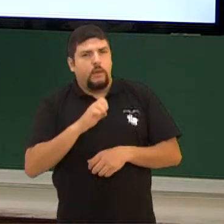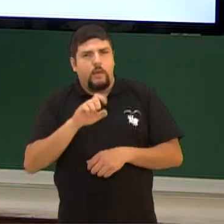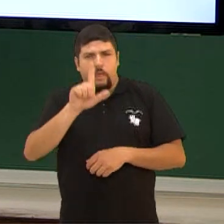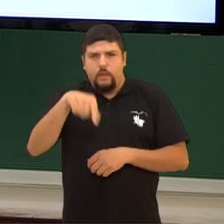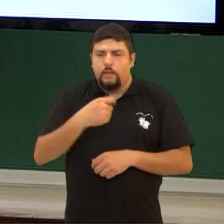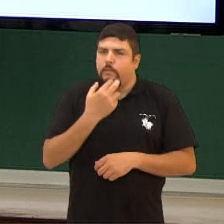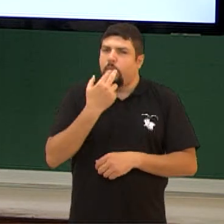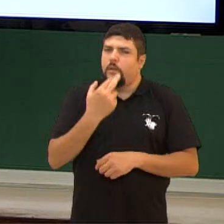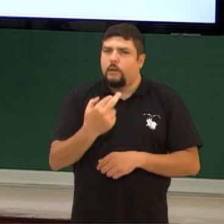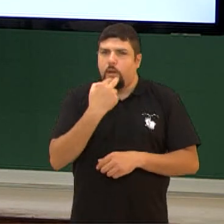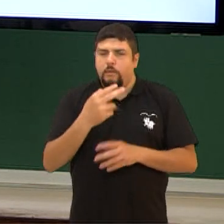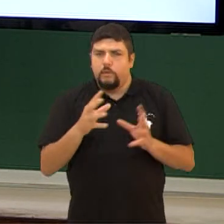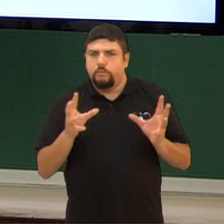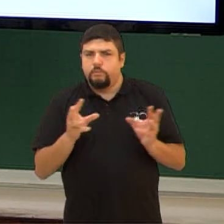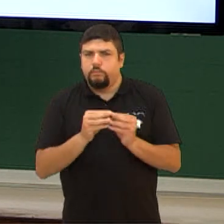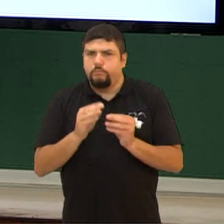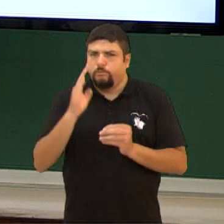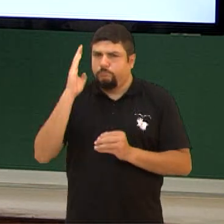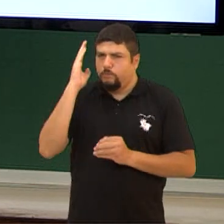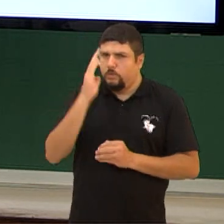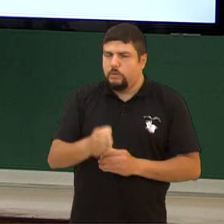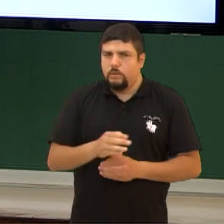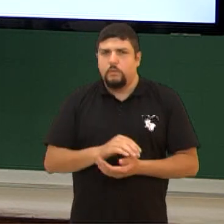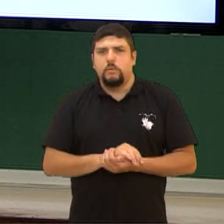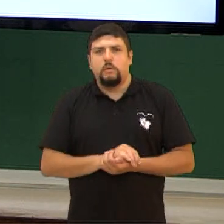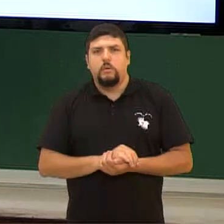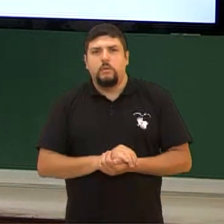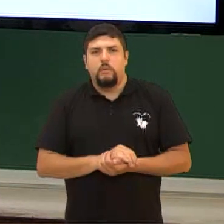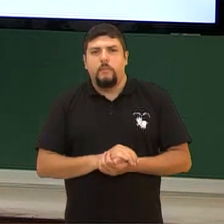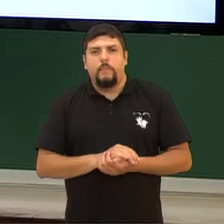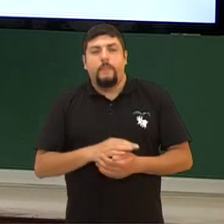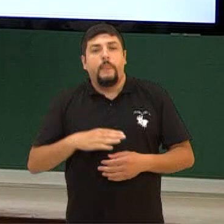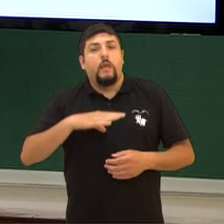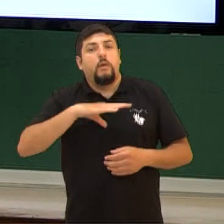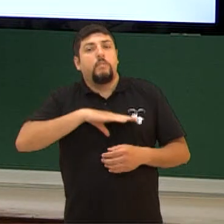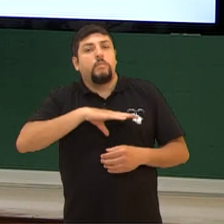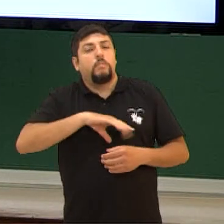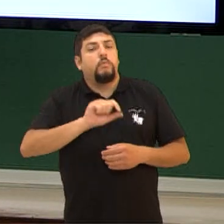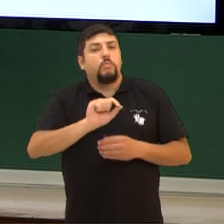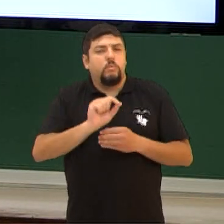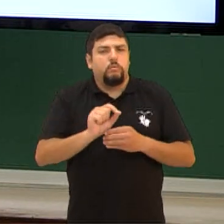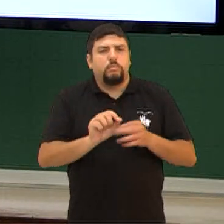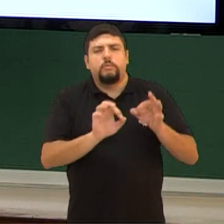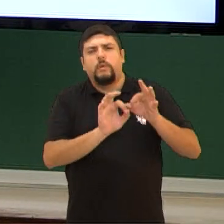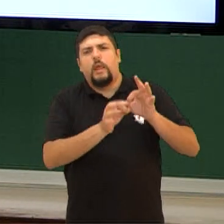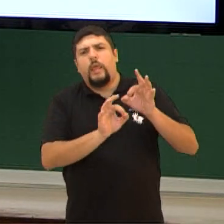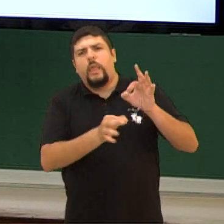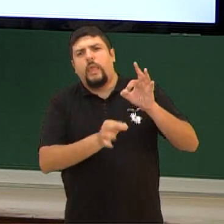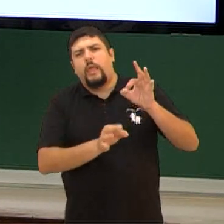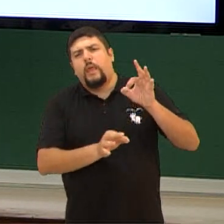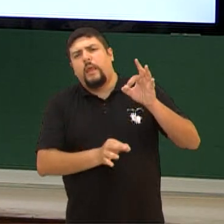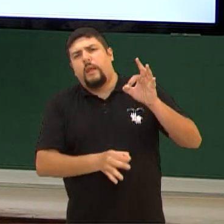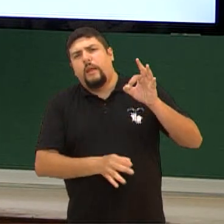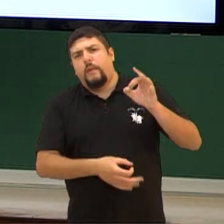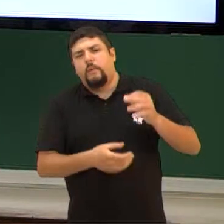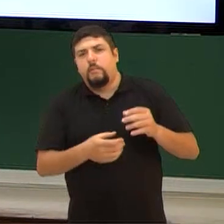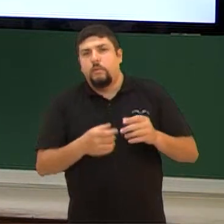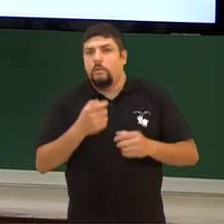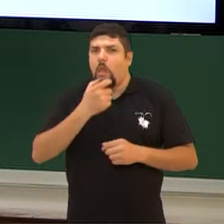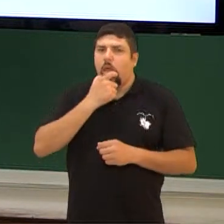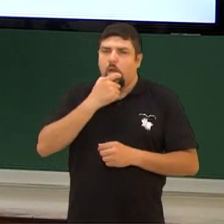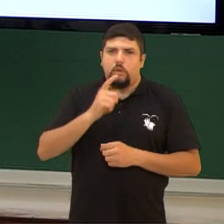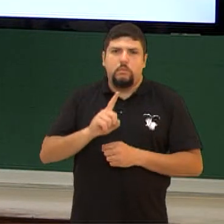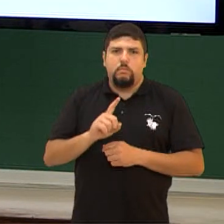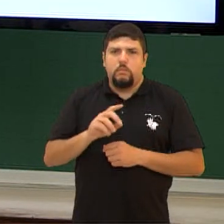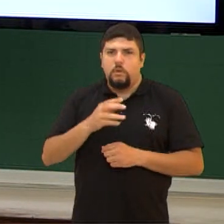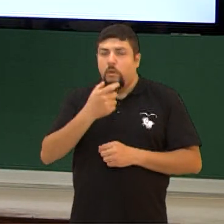sucinta, é uma língua muito direta. Enquanto o português é uma língua prolixa, você pode falar a mesma coisa, o inglês não. O